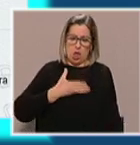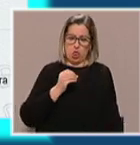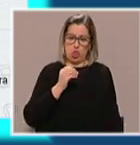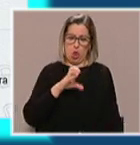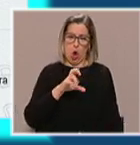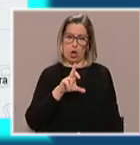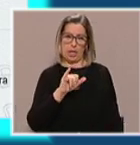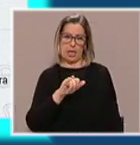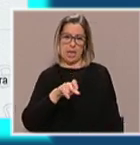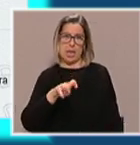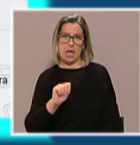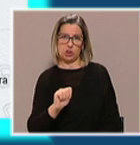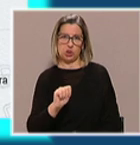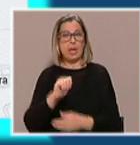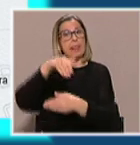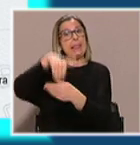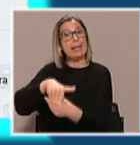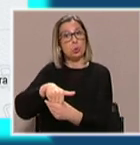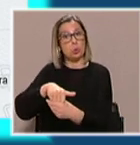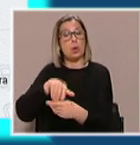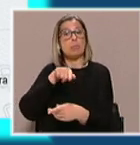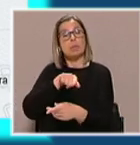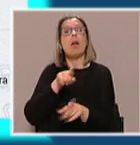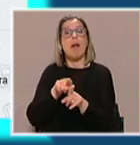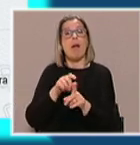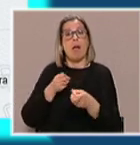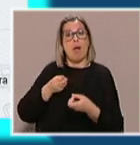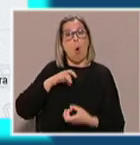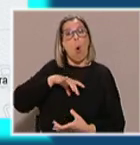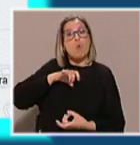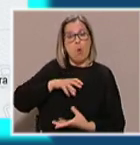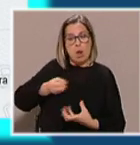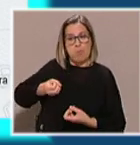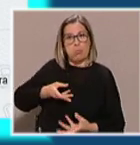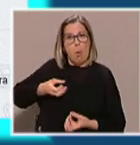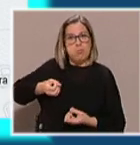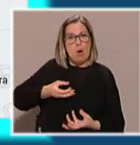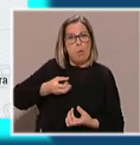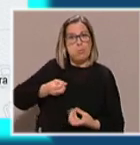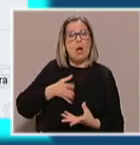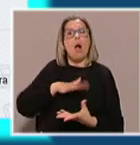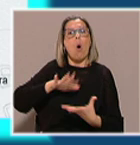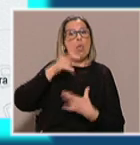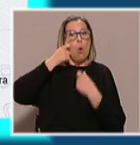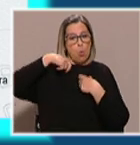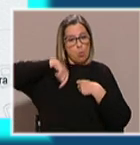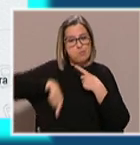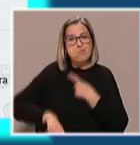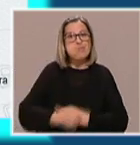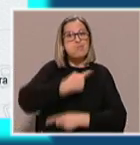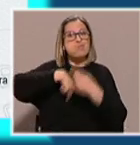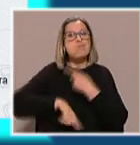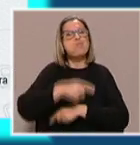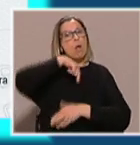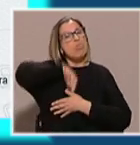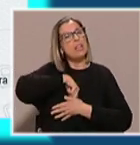endócrinas, o D de dentro, interior, ou seja, lançam os seus produtos para o nosso meio interno, normalmente a corrente